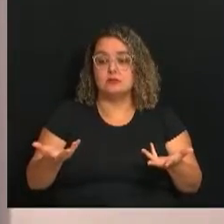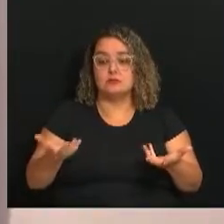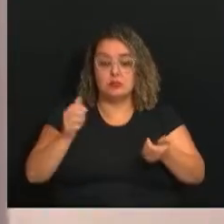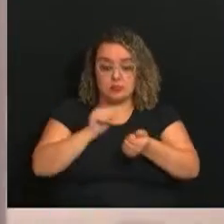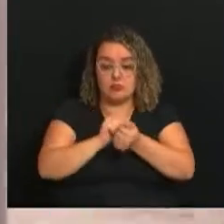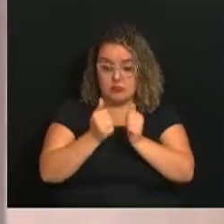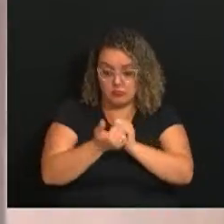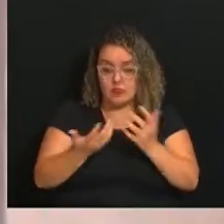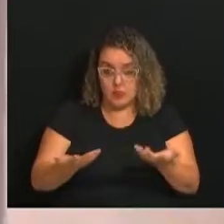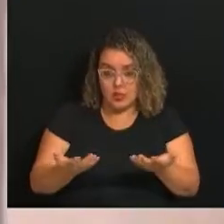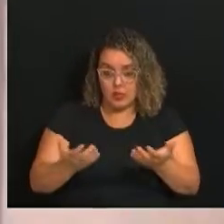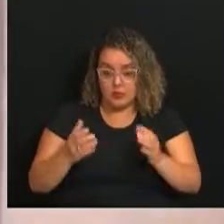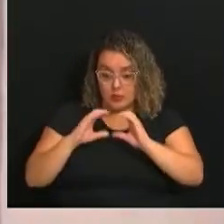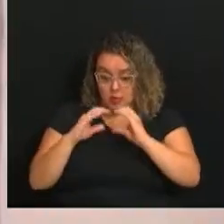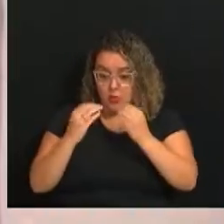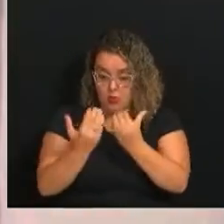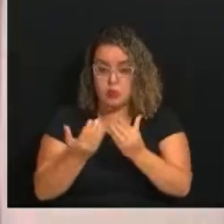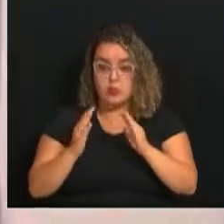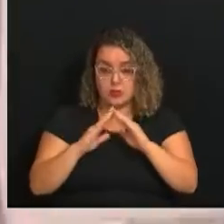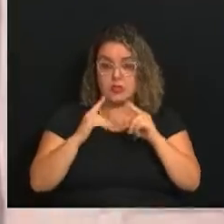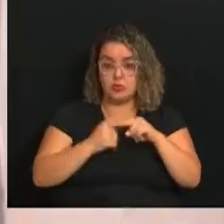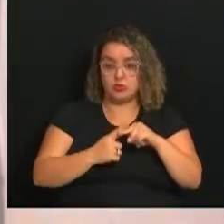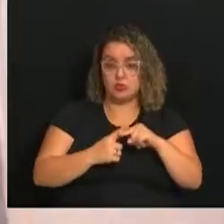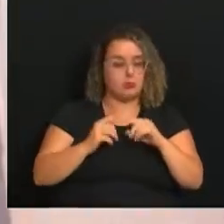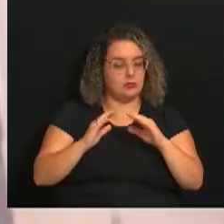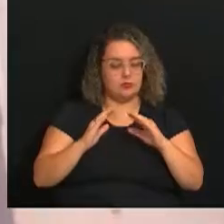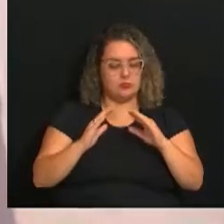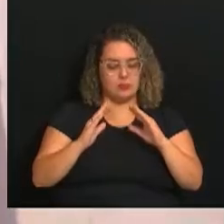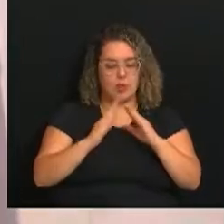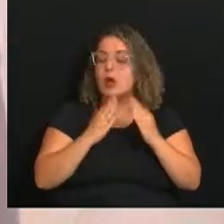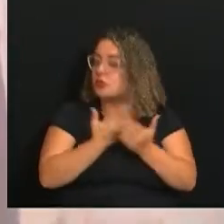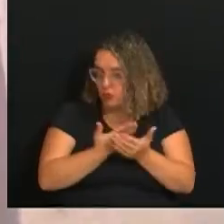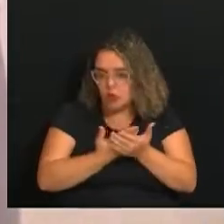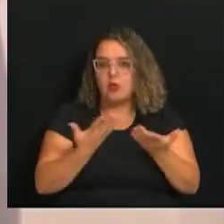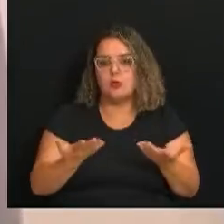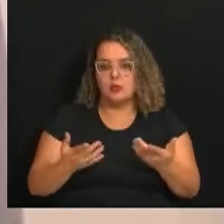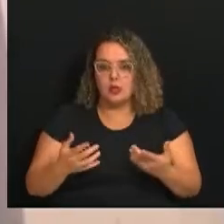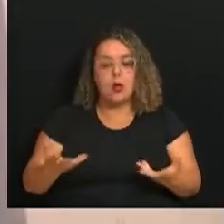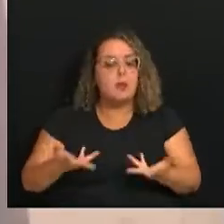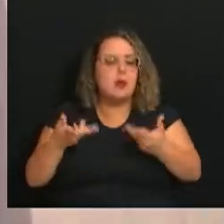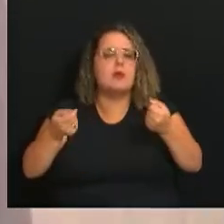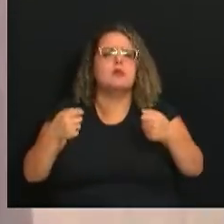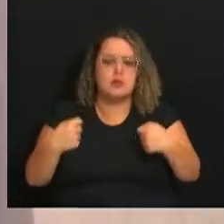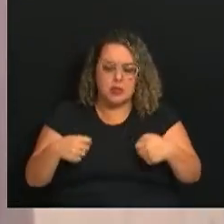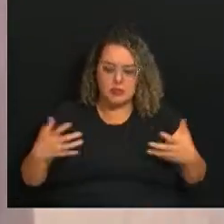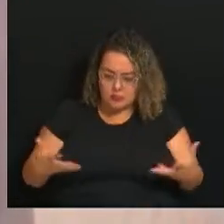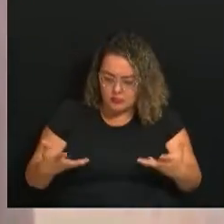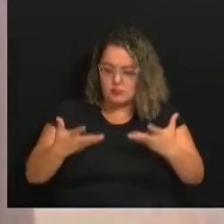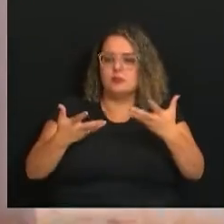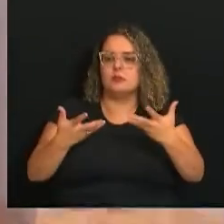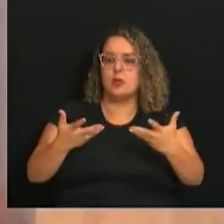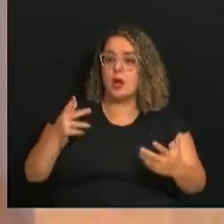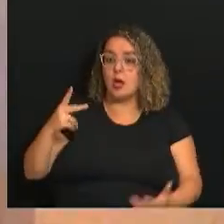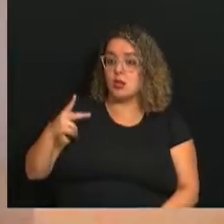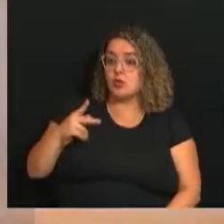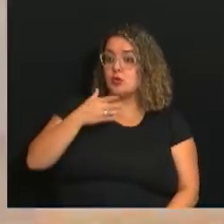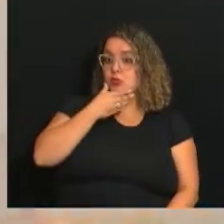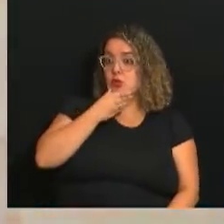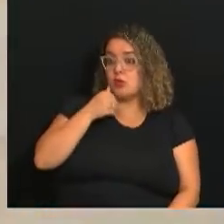19 32 28 2993. Esse é o fixo. Fala de novo. 19 32